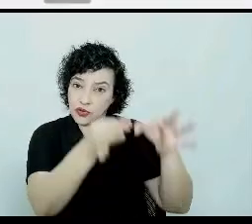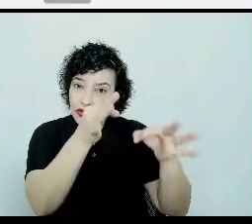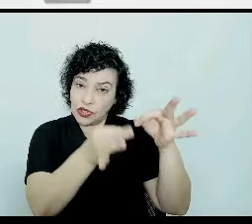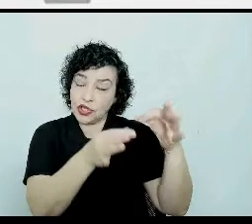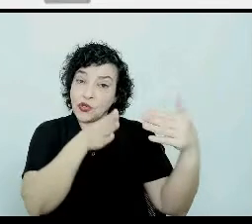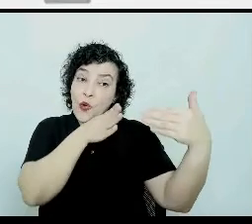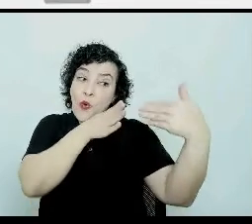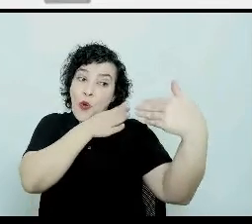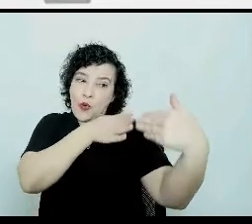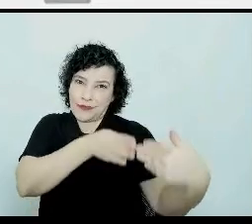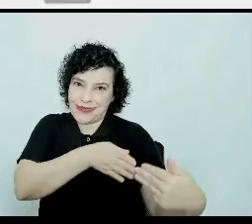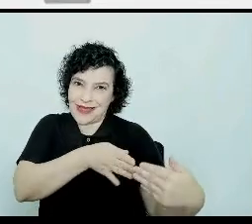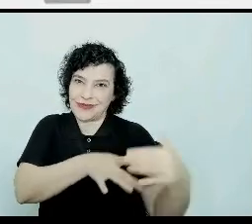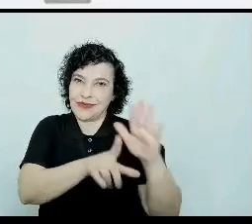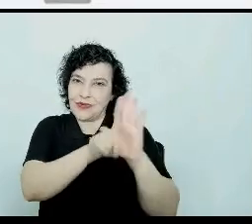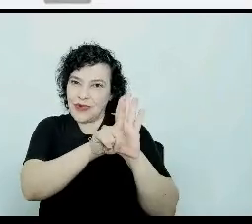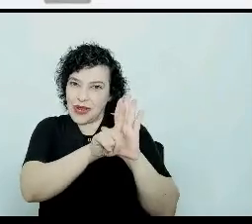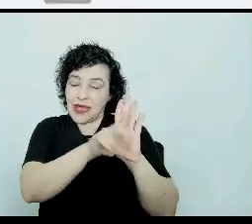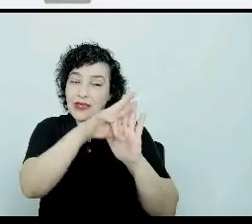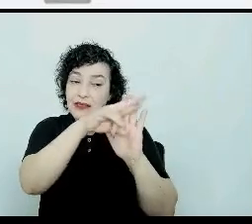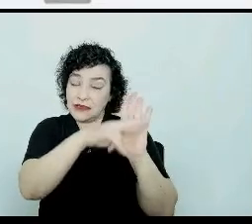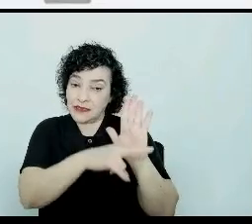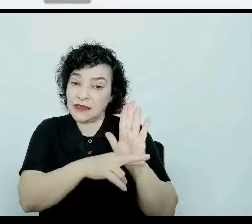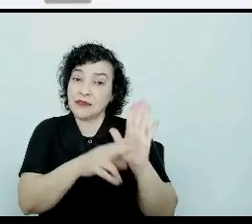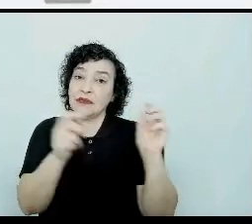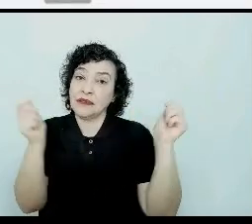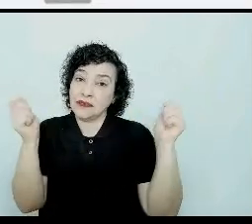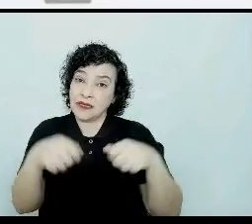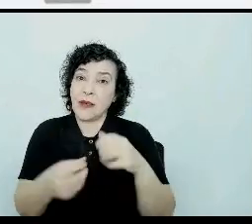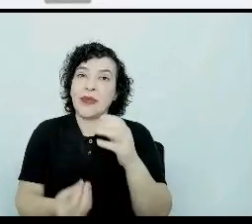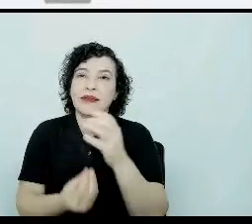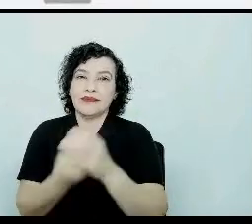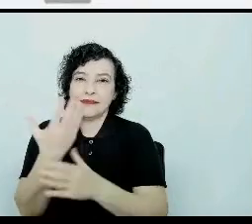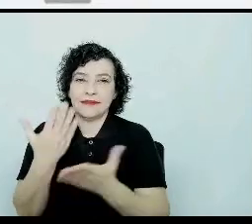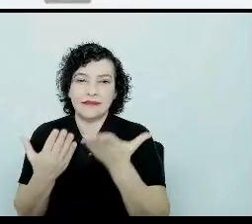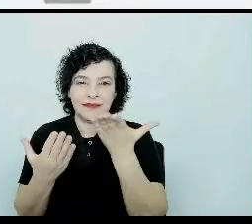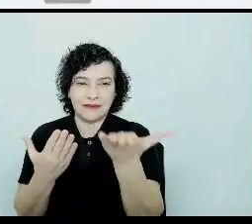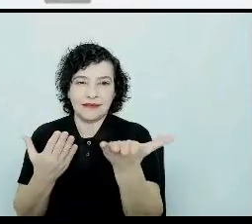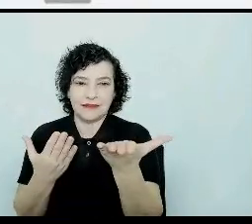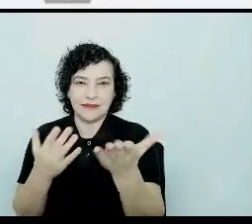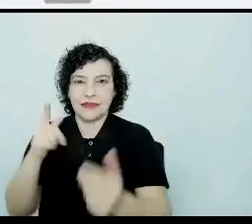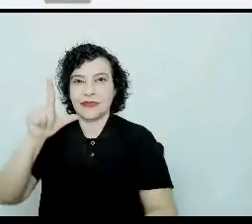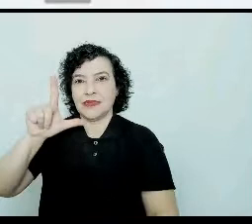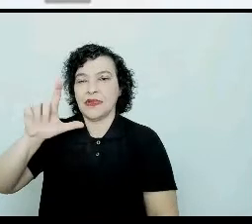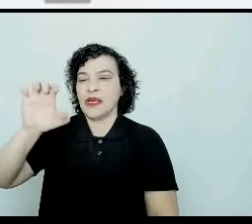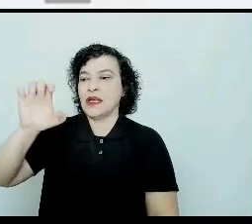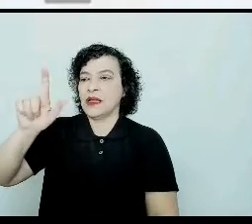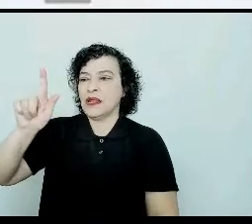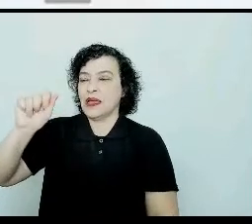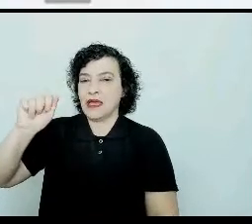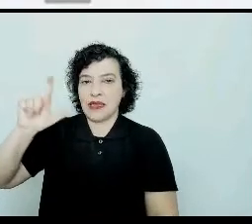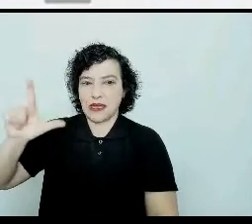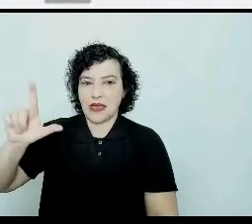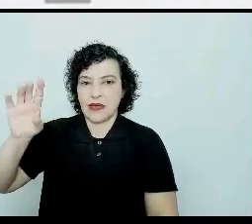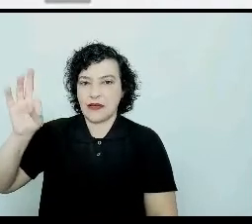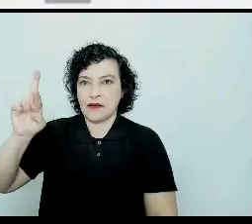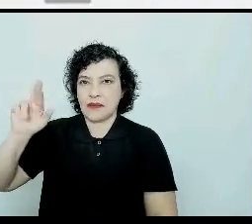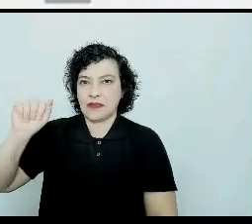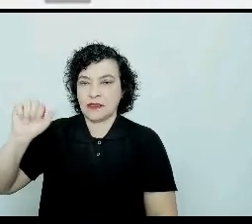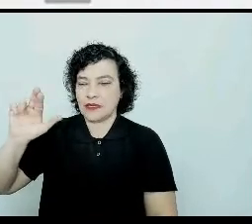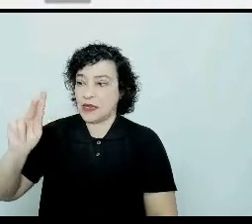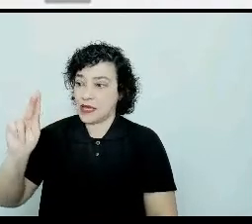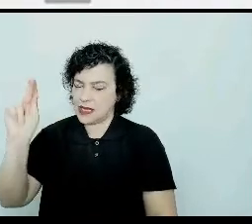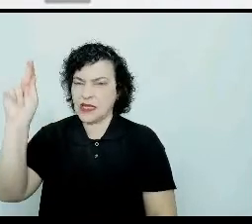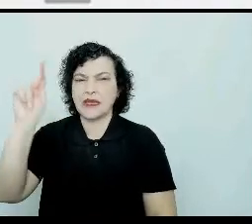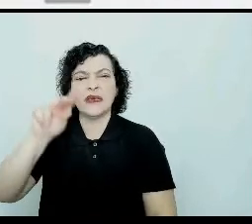para poder fazer o que eu estou chamando aqui de legal track, né? E o que é o legal track? A maioria